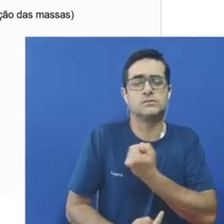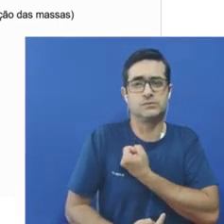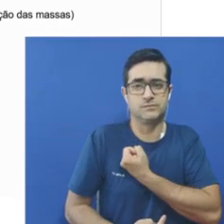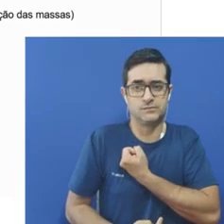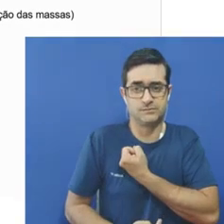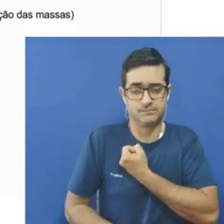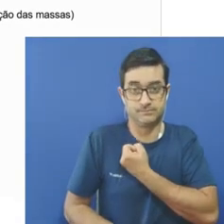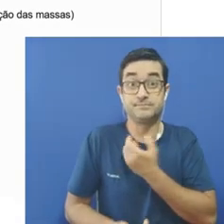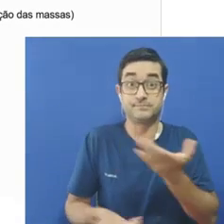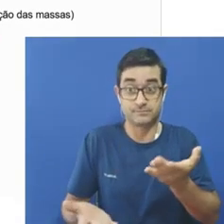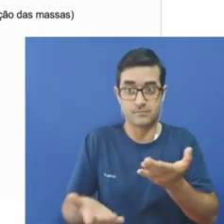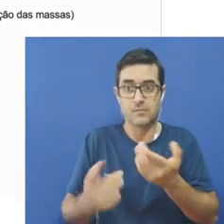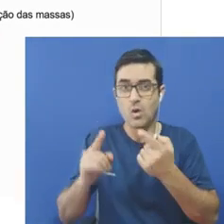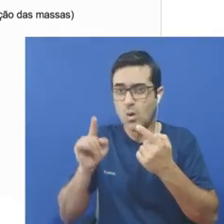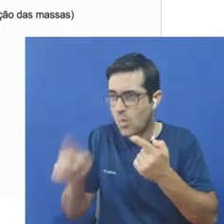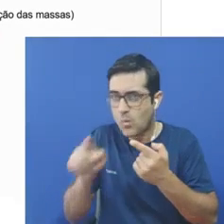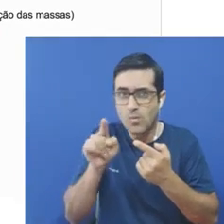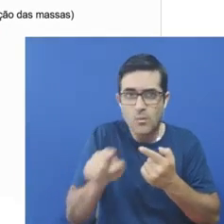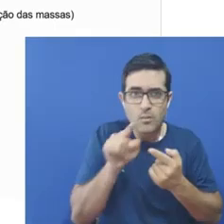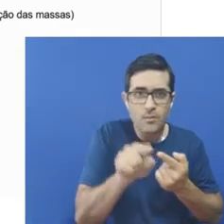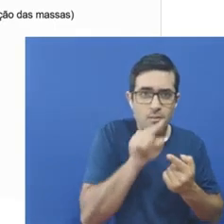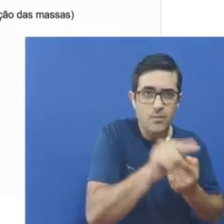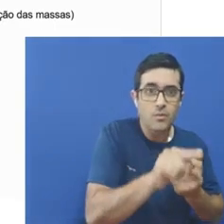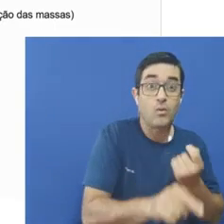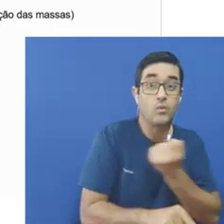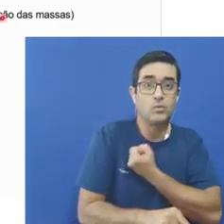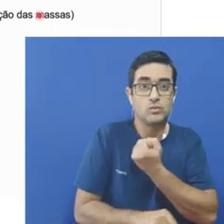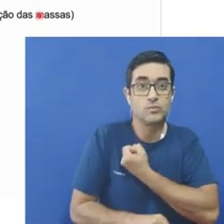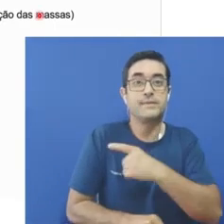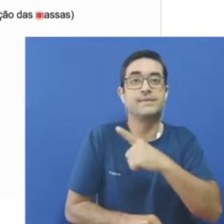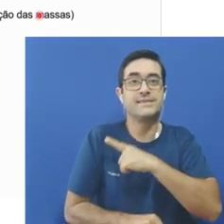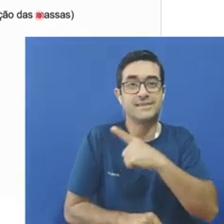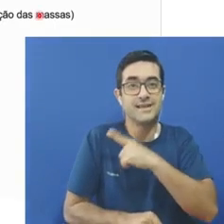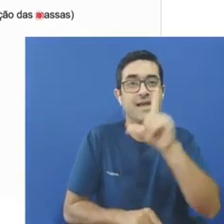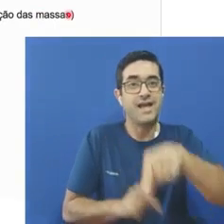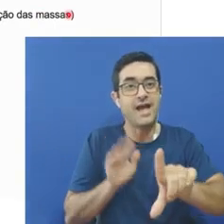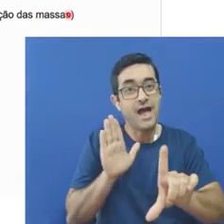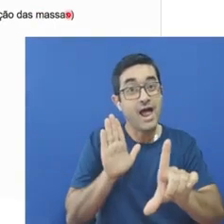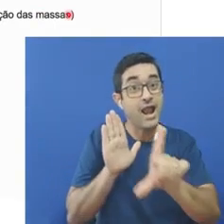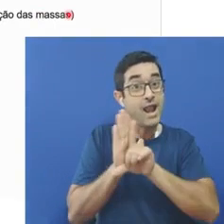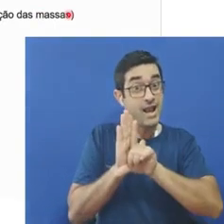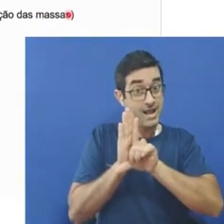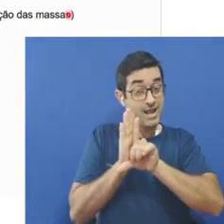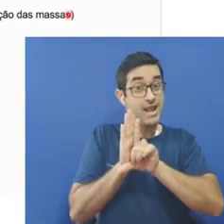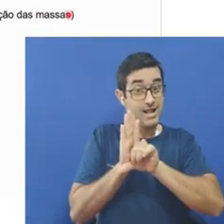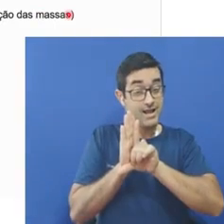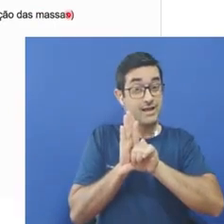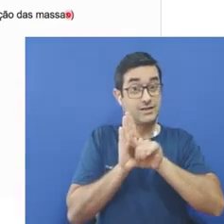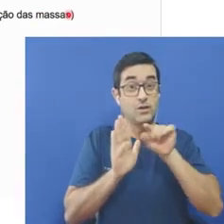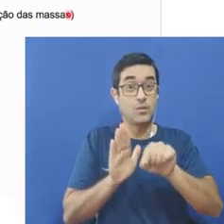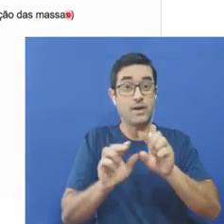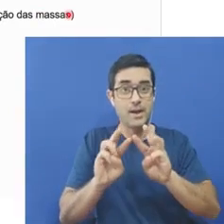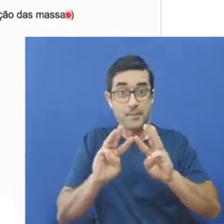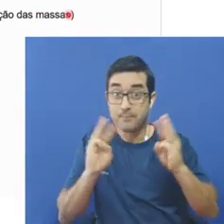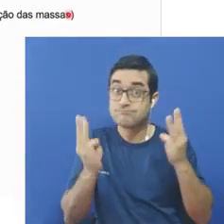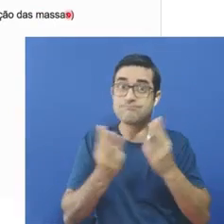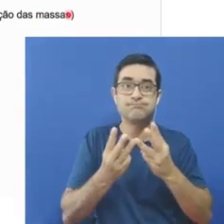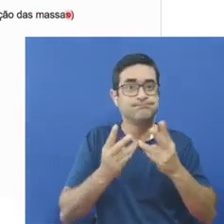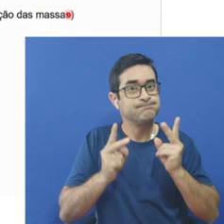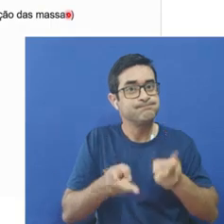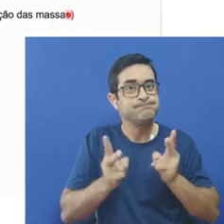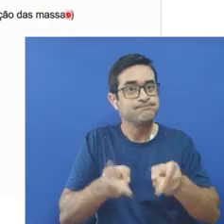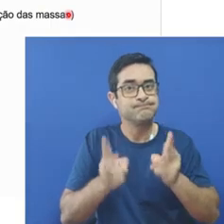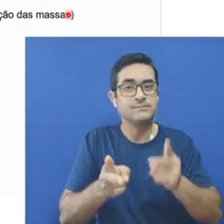partir desses números, eu teria a minha lei da conservação das massas, né? Que seria a lei